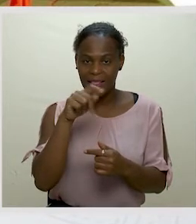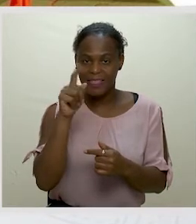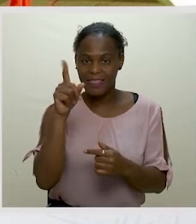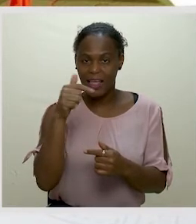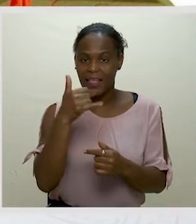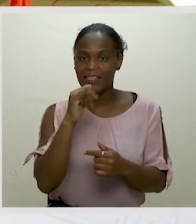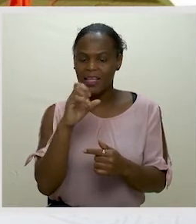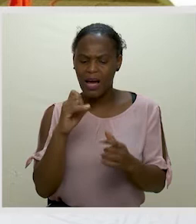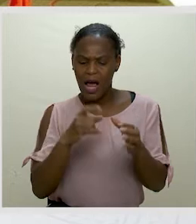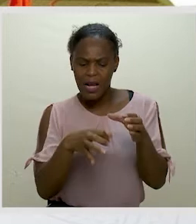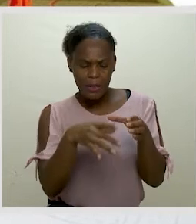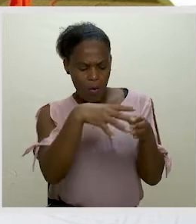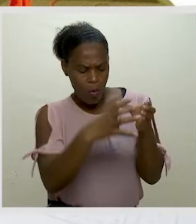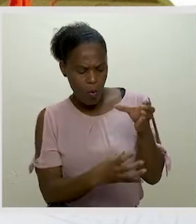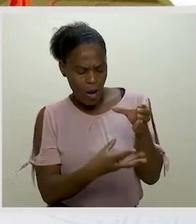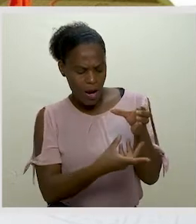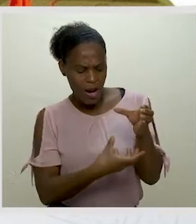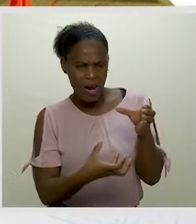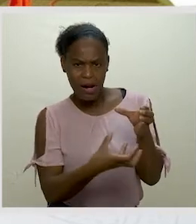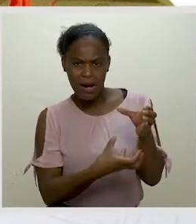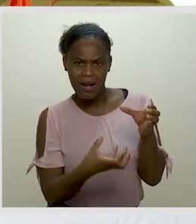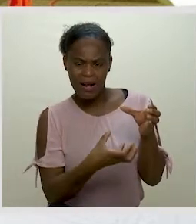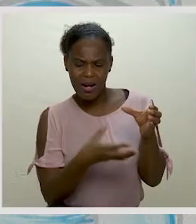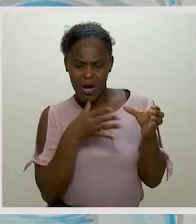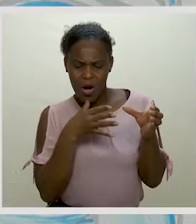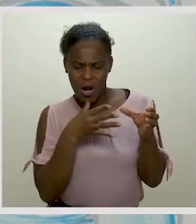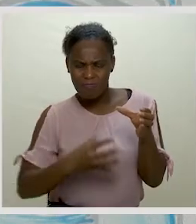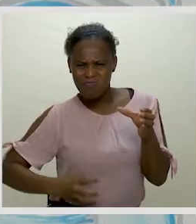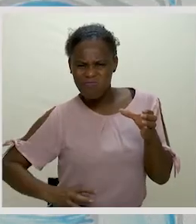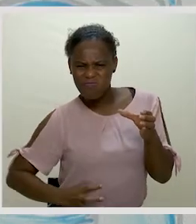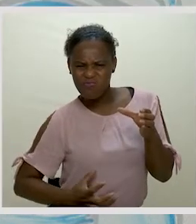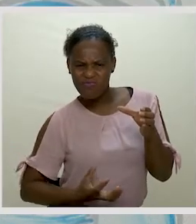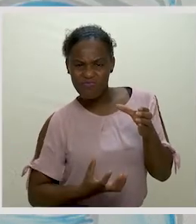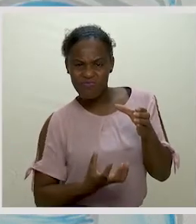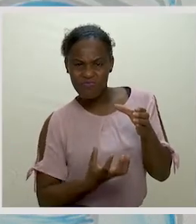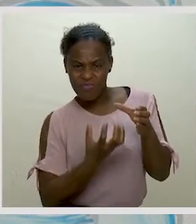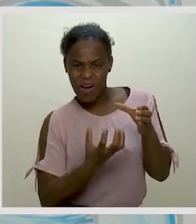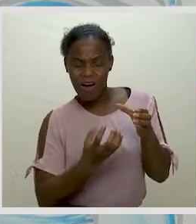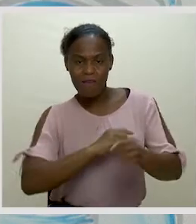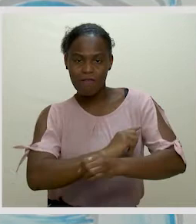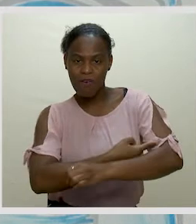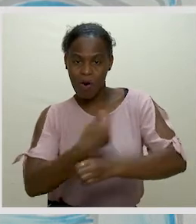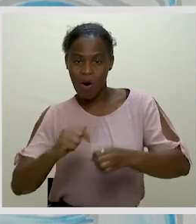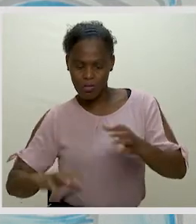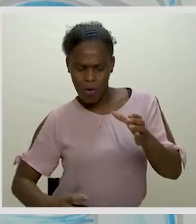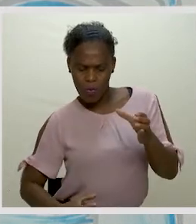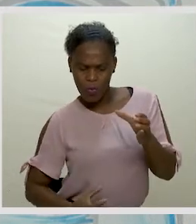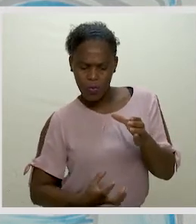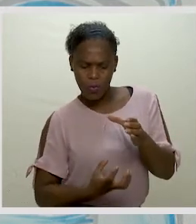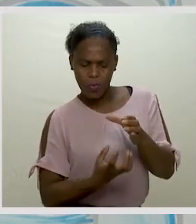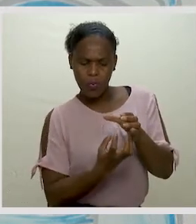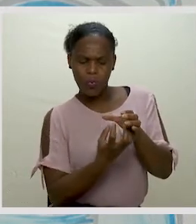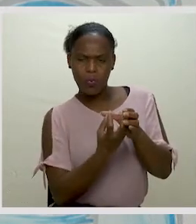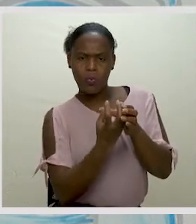reservado todo o magma que, havendo condições, havendo pressão suficiente, força suficiente,